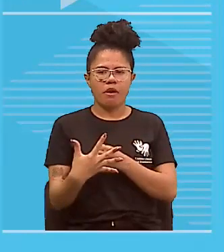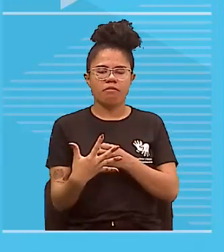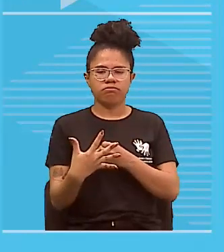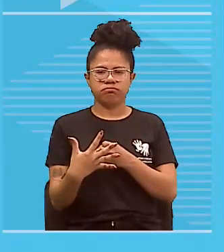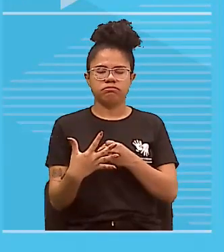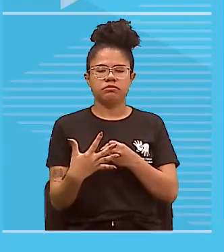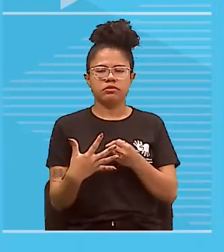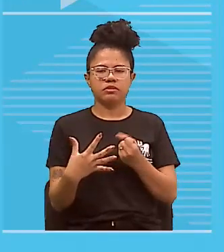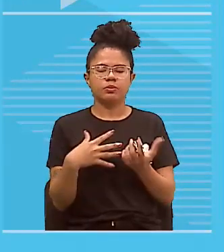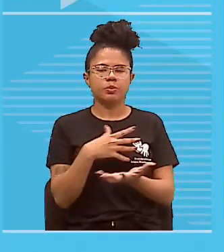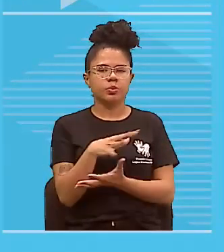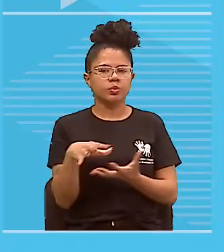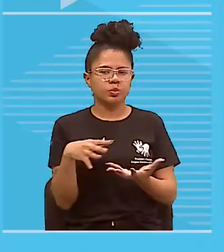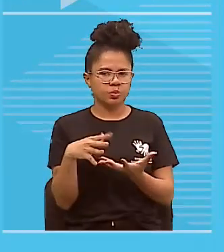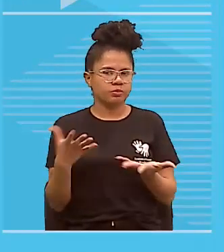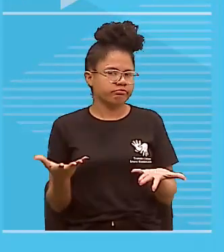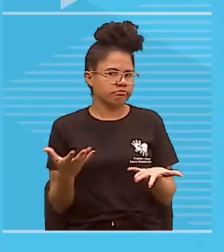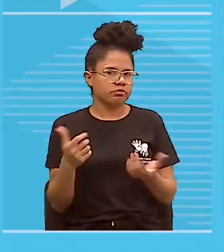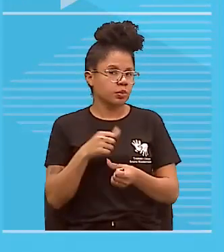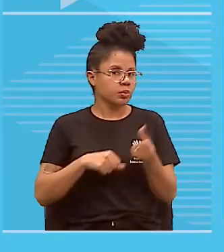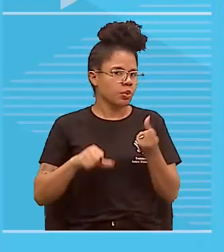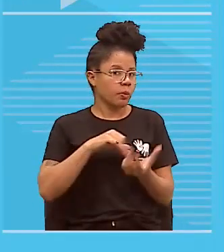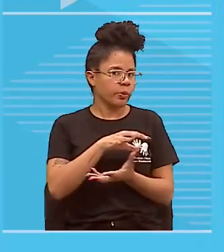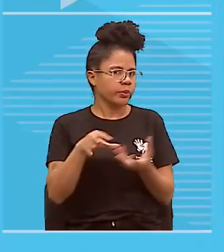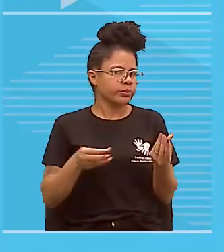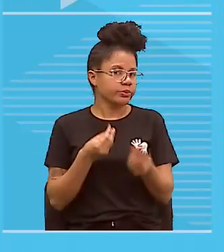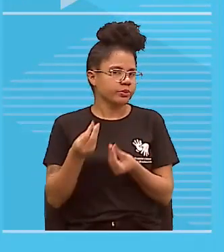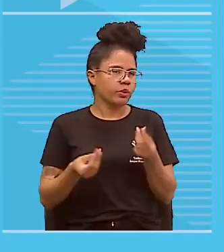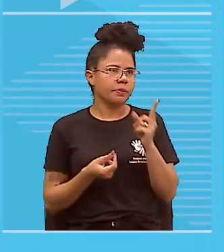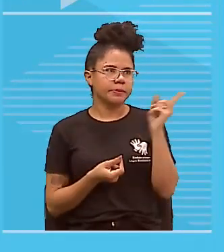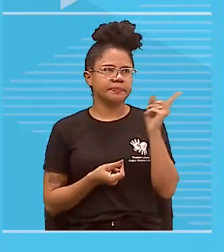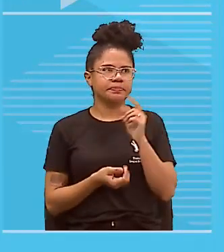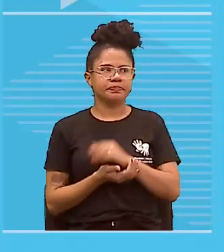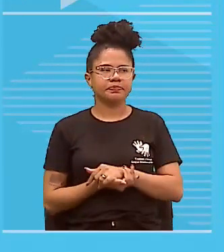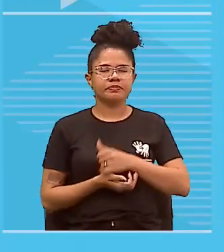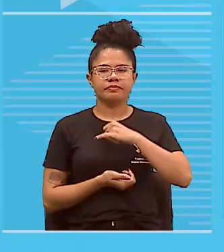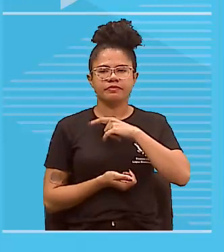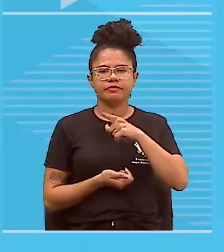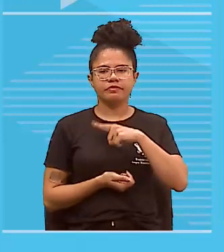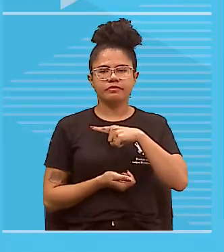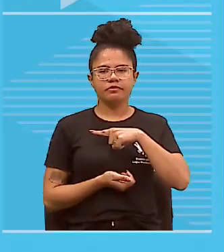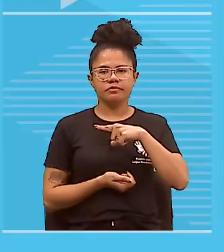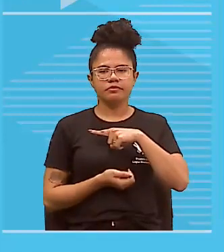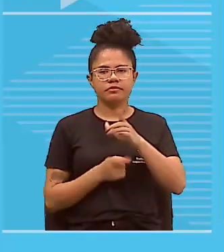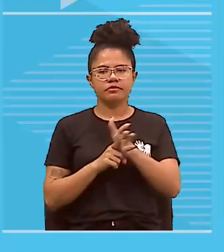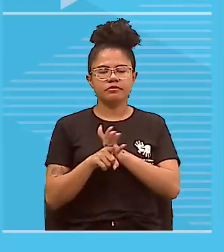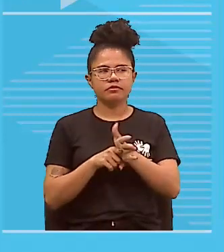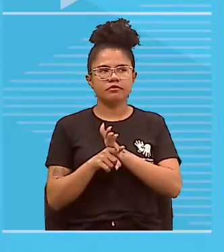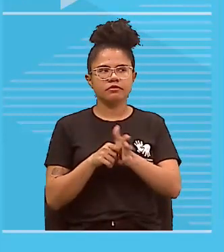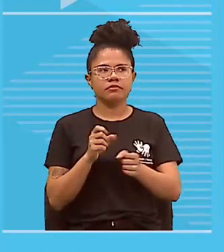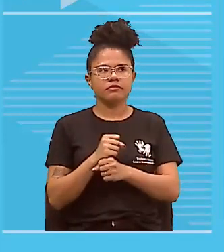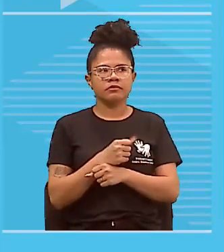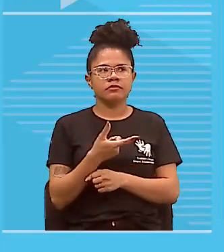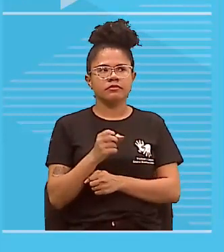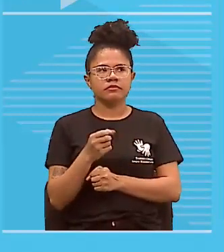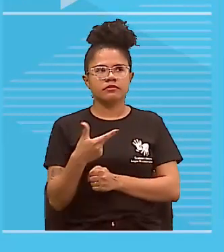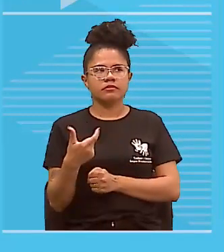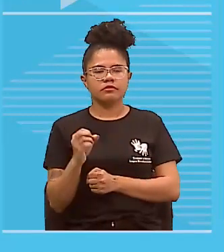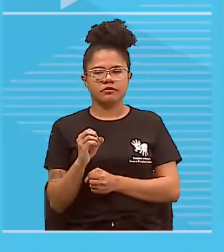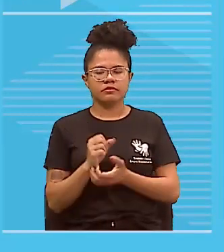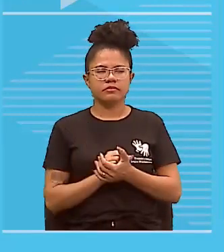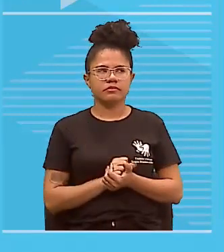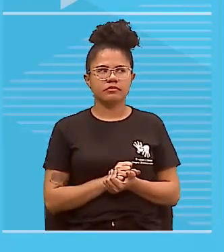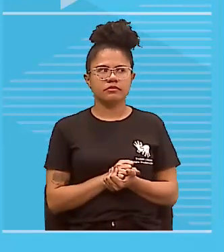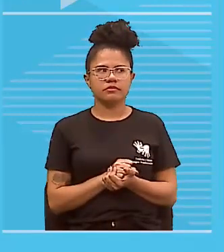planeta. Aqui, ó, a gente tem uma reportagem da Super Interessante, ela é de 2020, tá? Então, olha só,